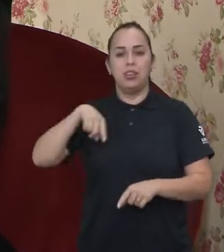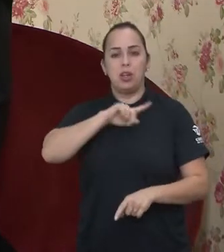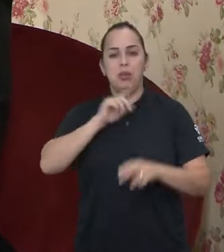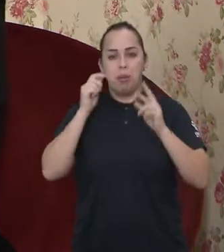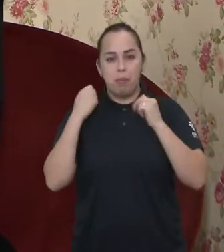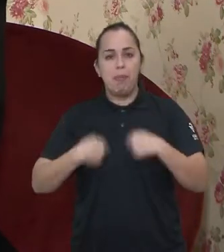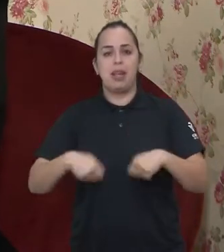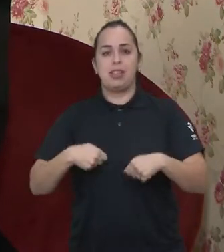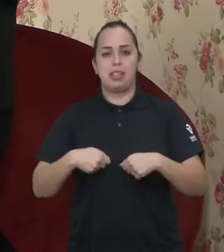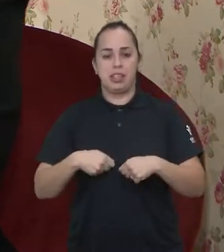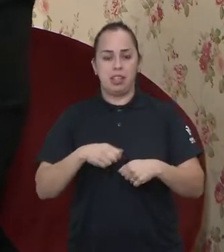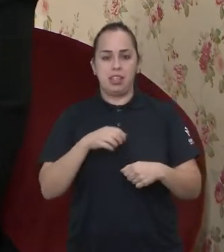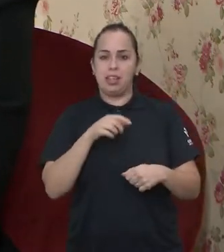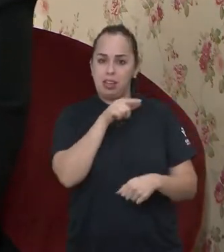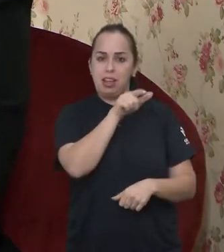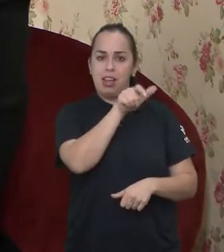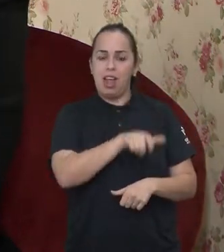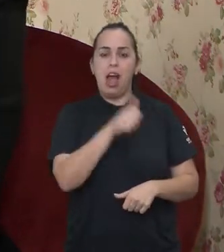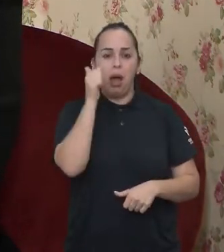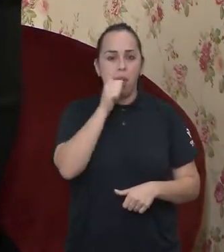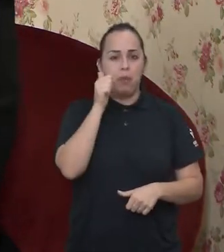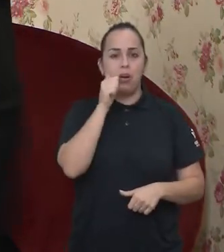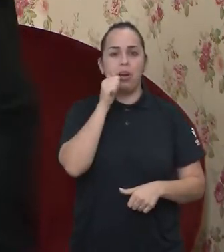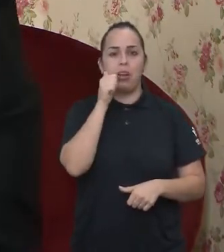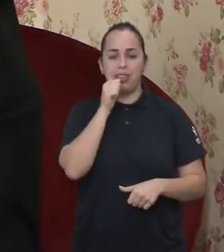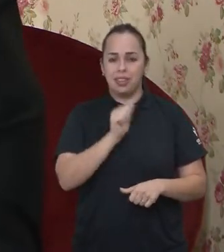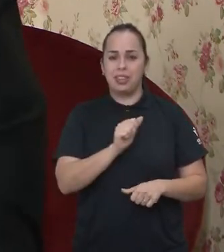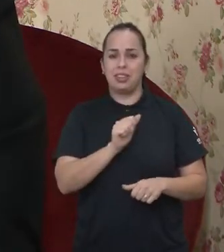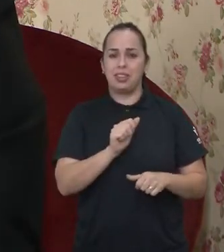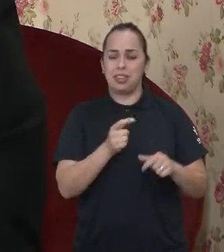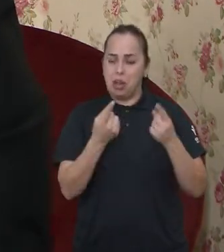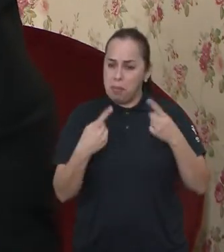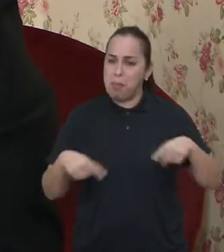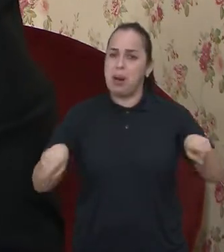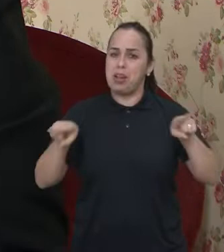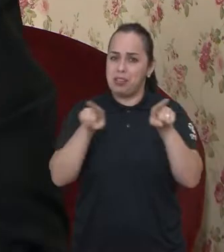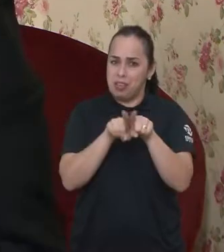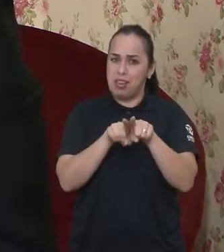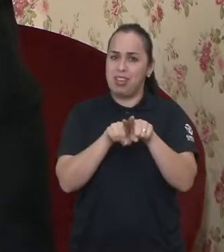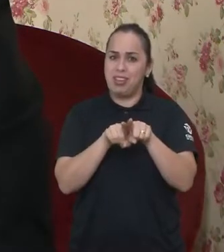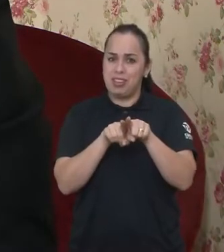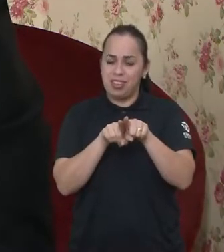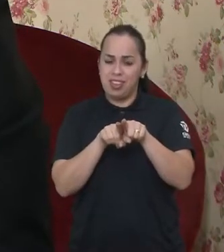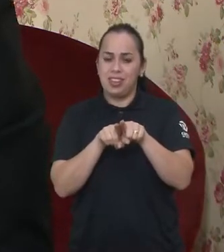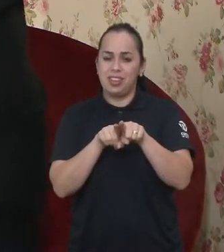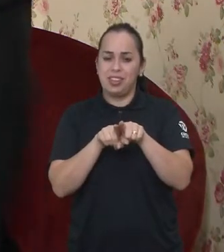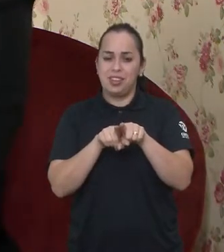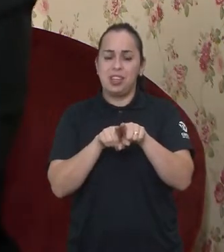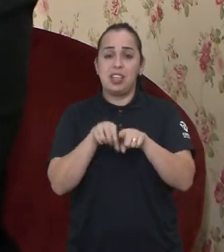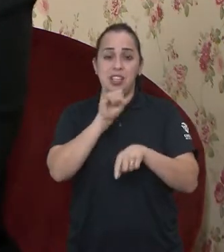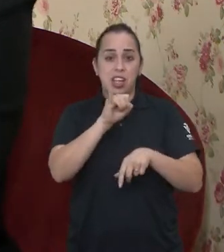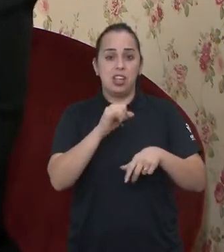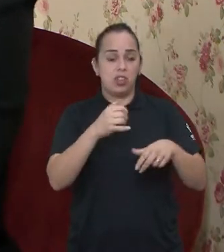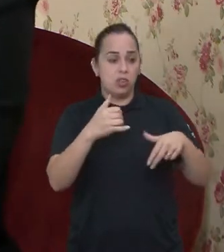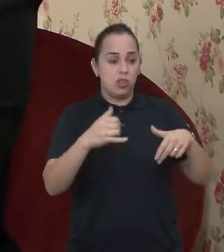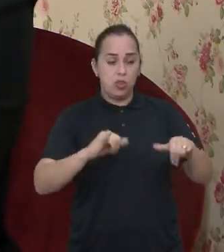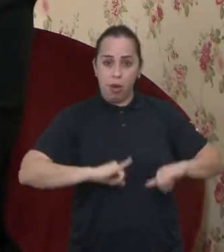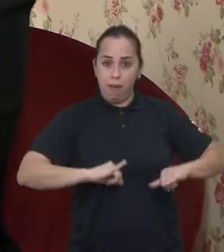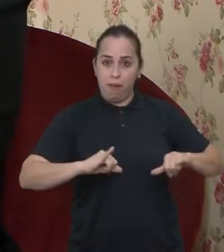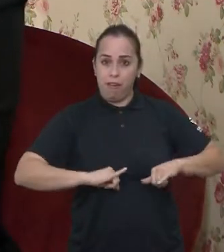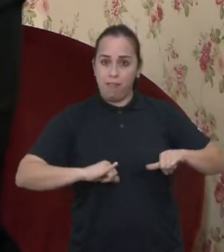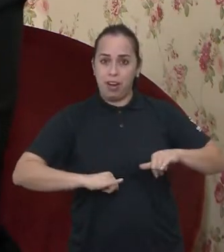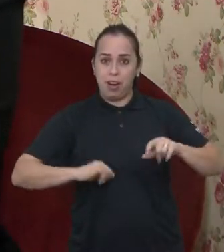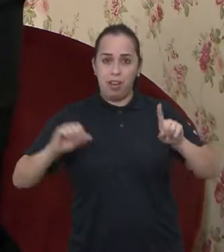porque é isso que nós precisamos que as mulheres tenham uma articulação né e uma parceria para que as Mulheres